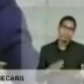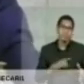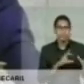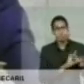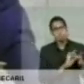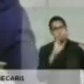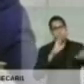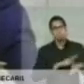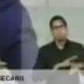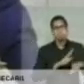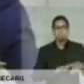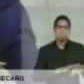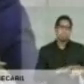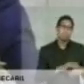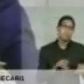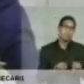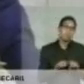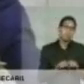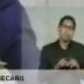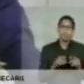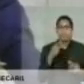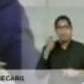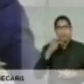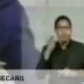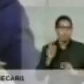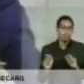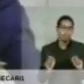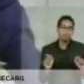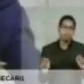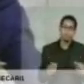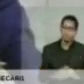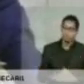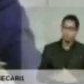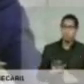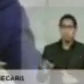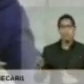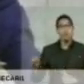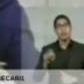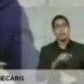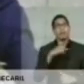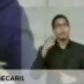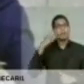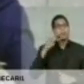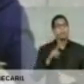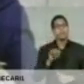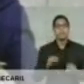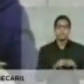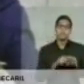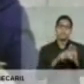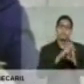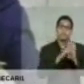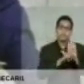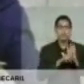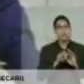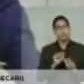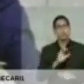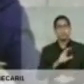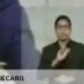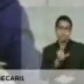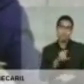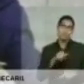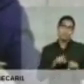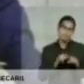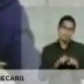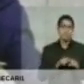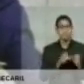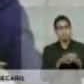vídeo sempre integral, e colocando para vocês, novos vereadores, que em breve, agora esse projeto está na CCJ, esperando a relatoria, ele